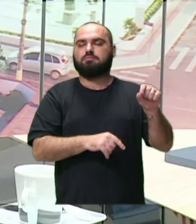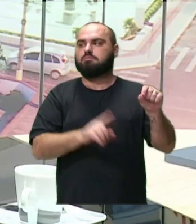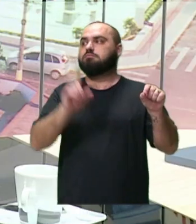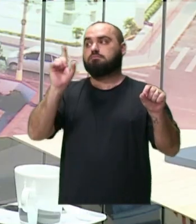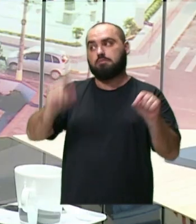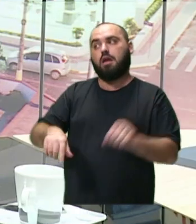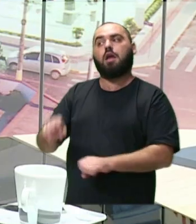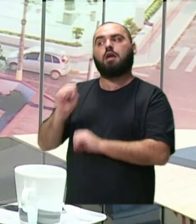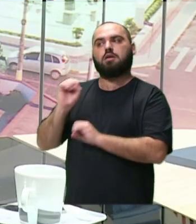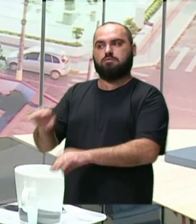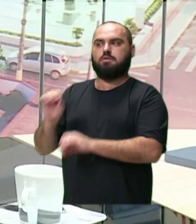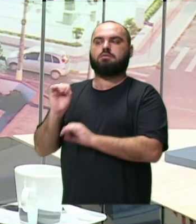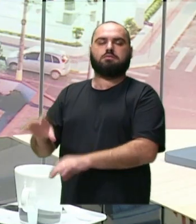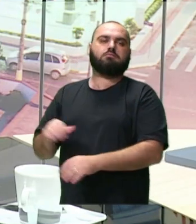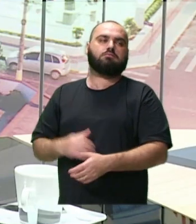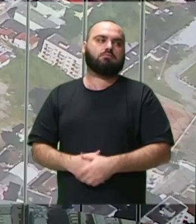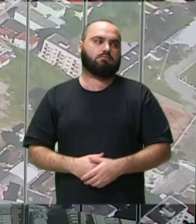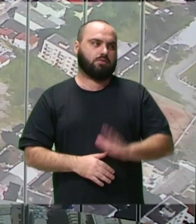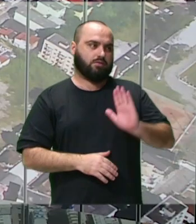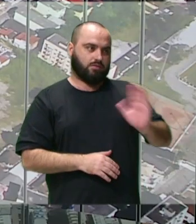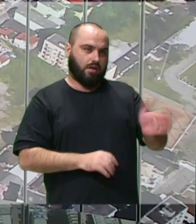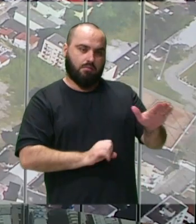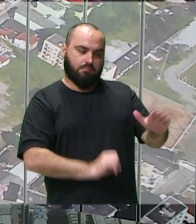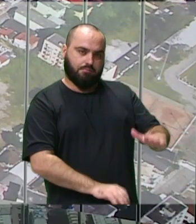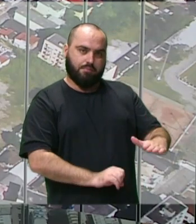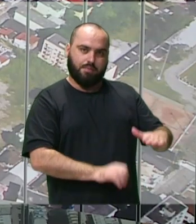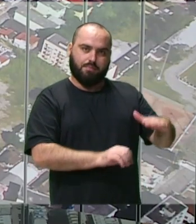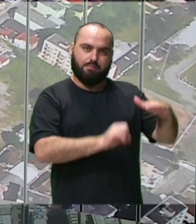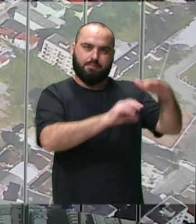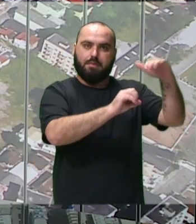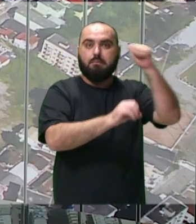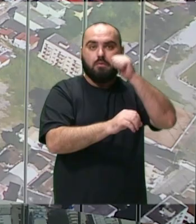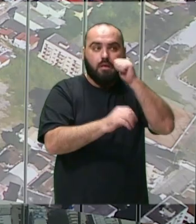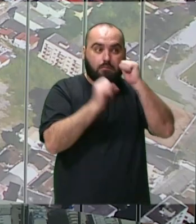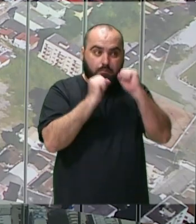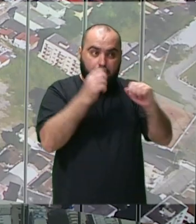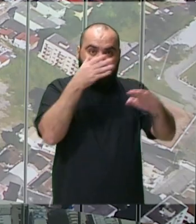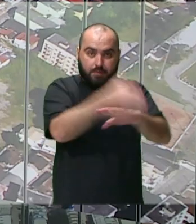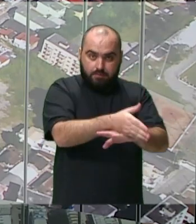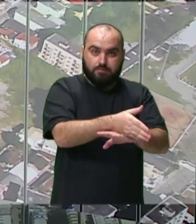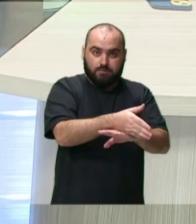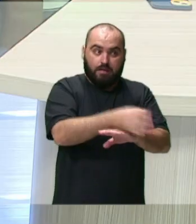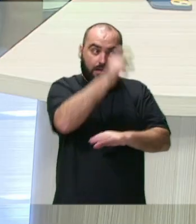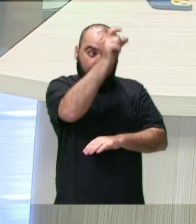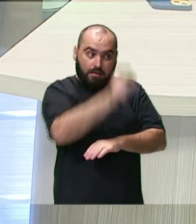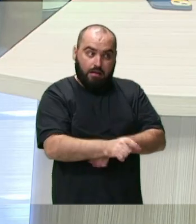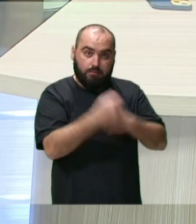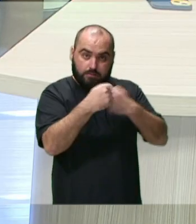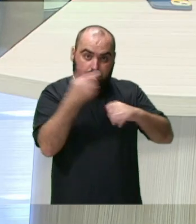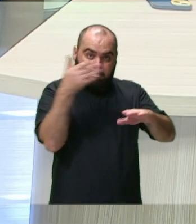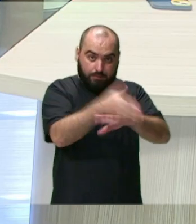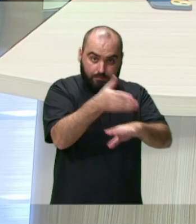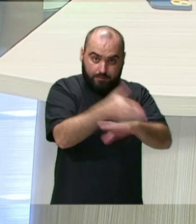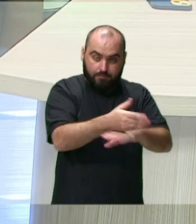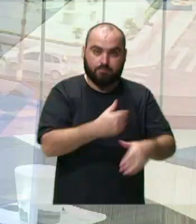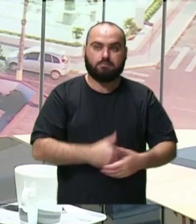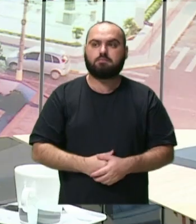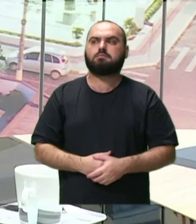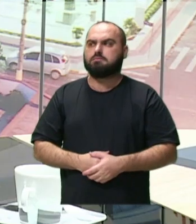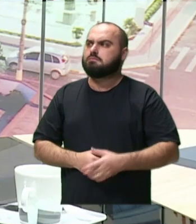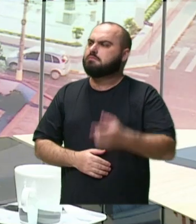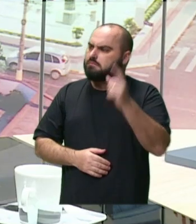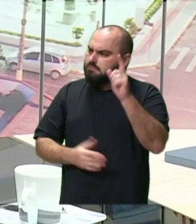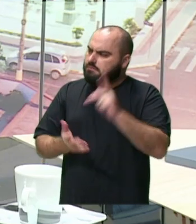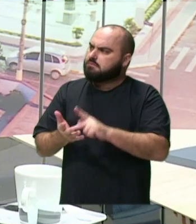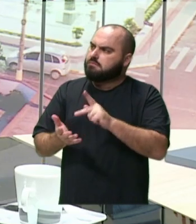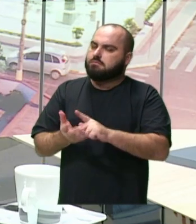que, a educação, desde cedo, que a mulher pode participar e o olhar da mulher tem que participar da sociedade. A gente vê uma programação